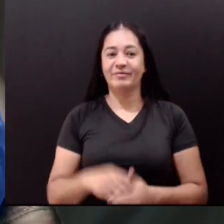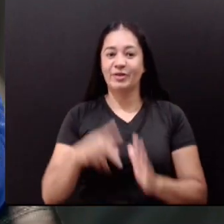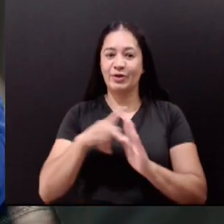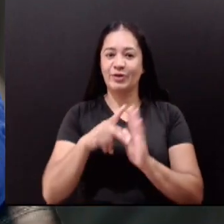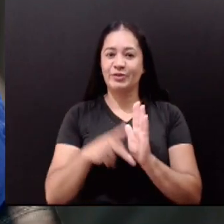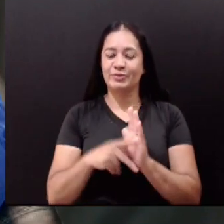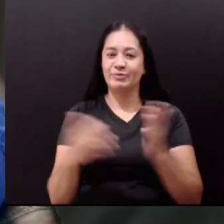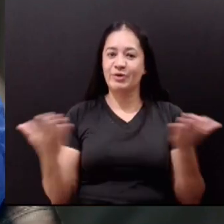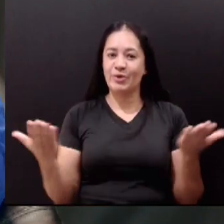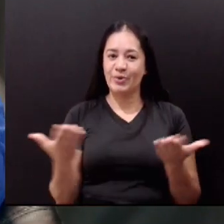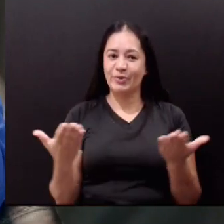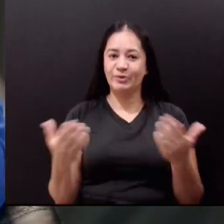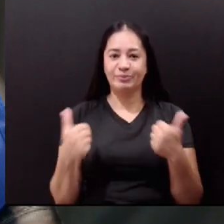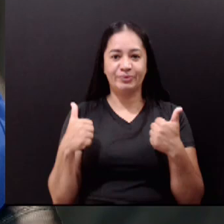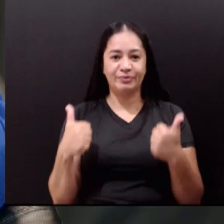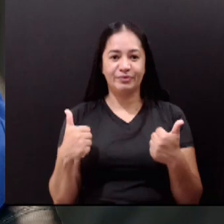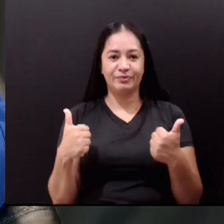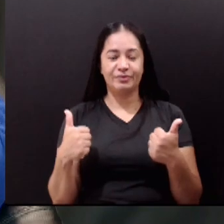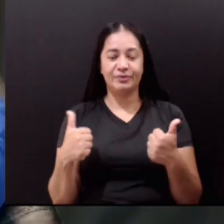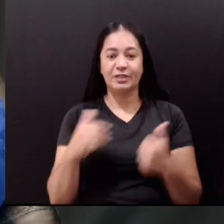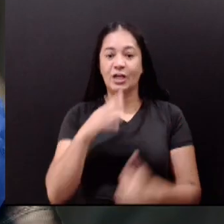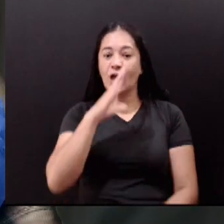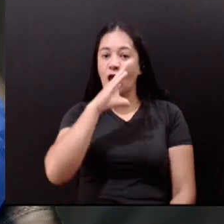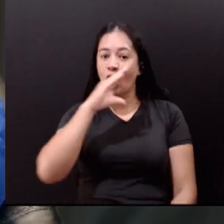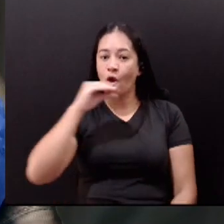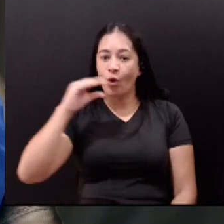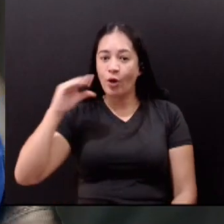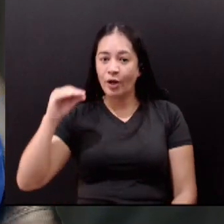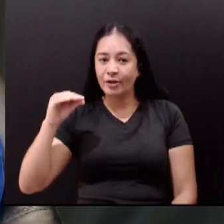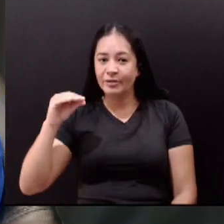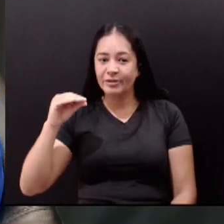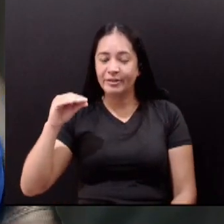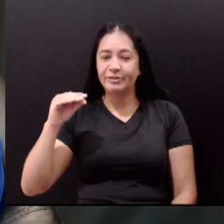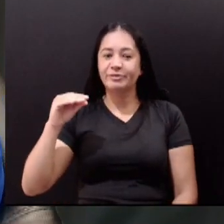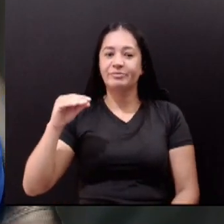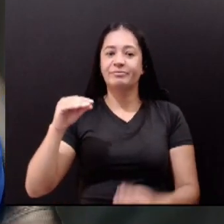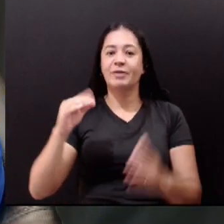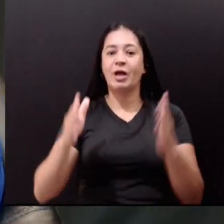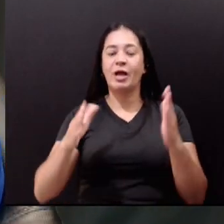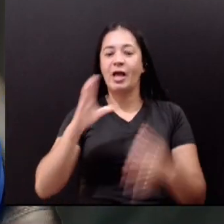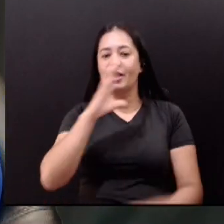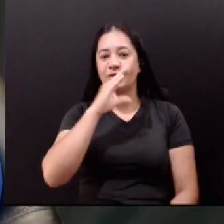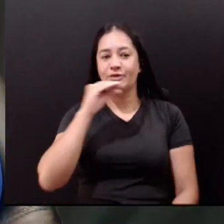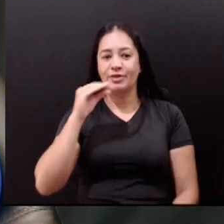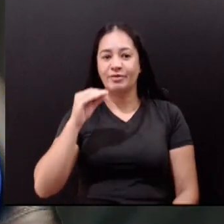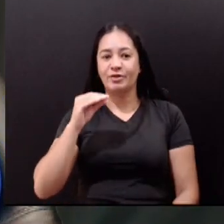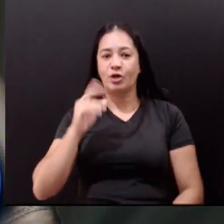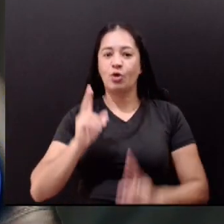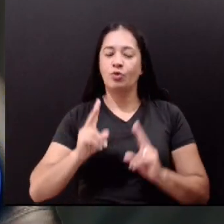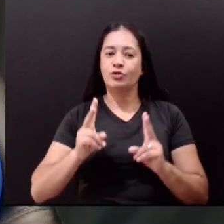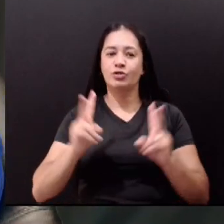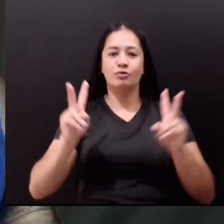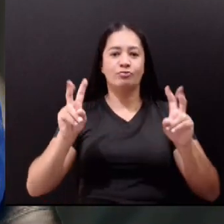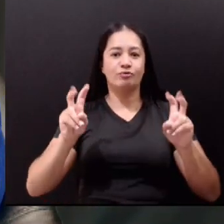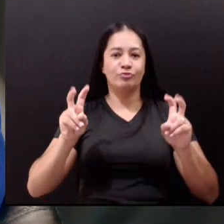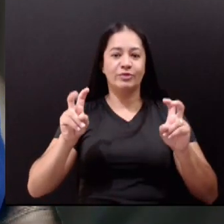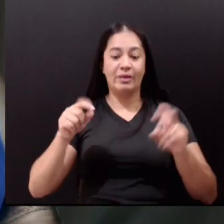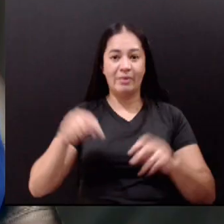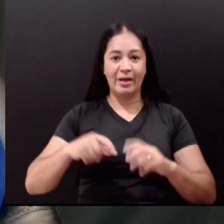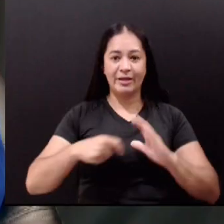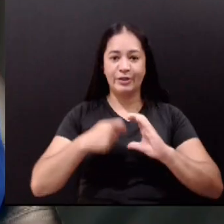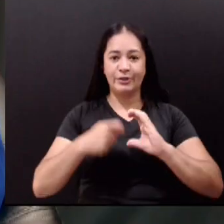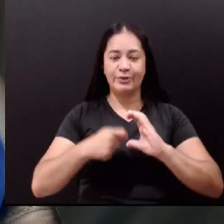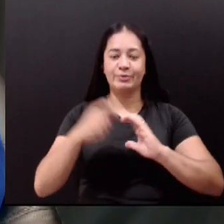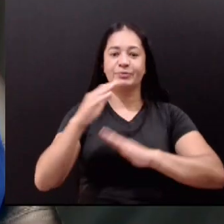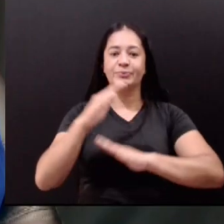tá? E o adolescente, a adolescência segue sendo assunto no Estúdio Câmara e